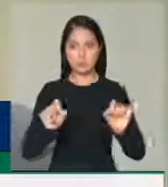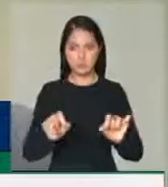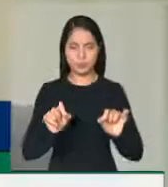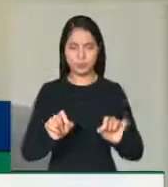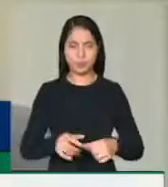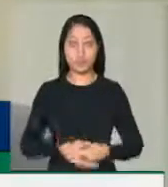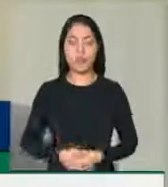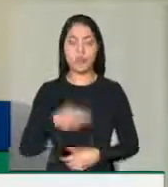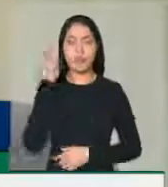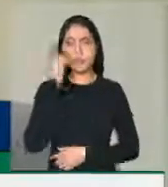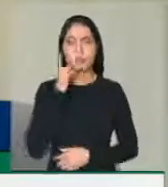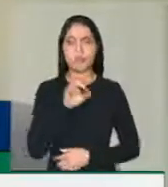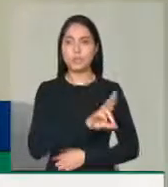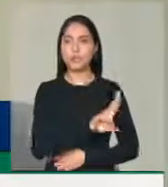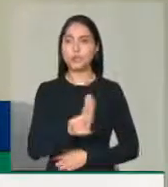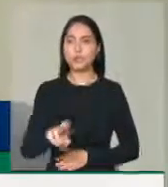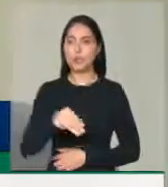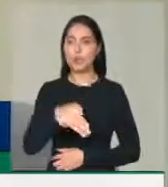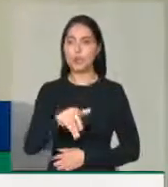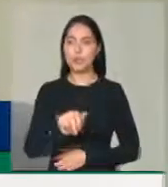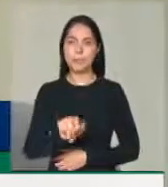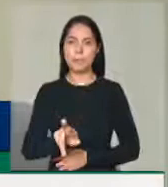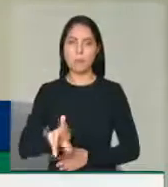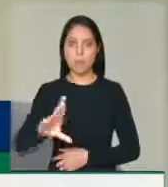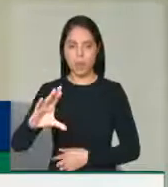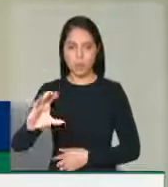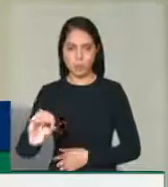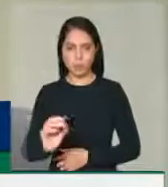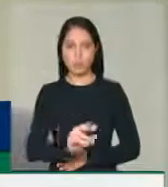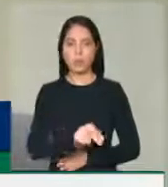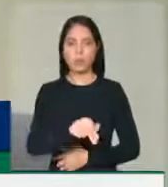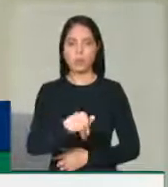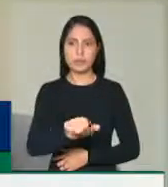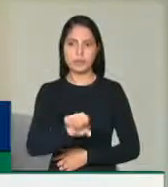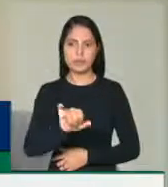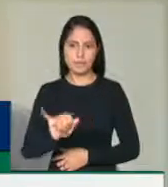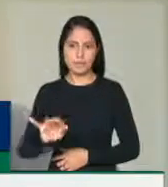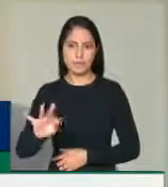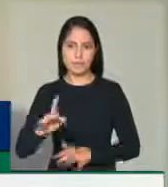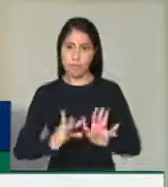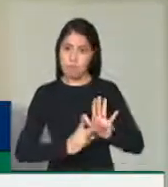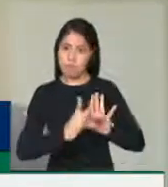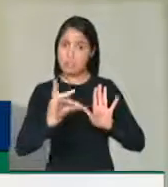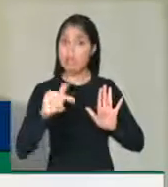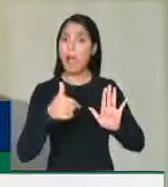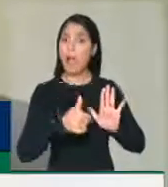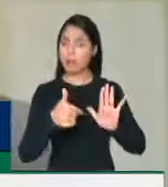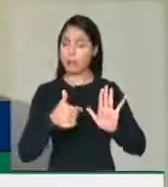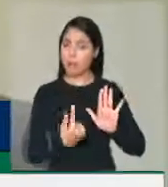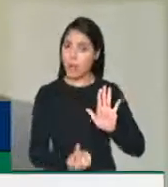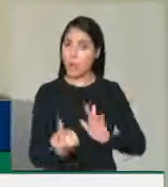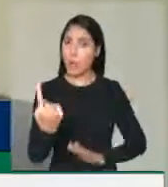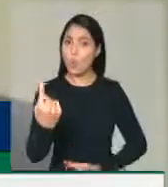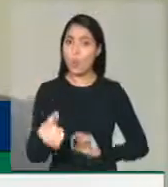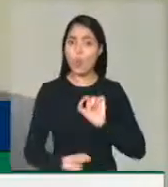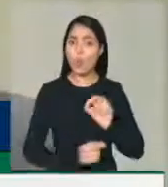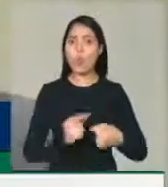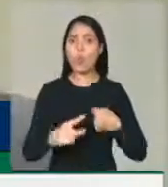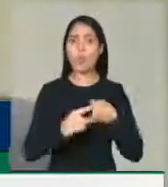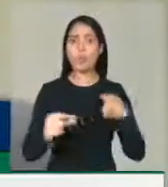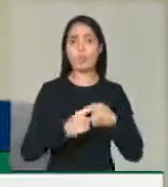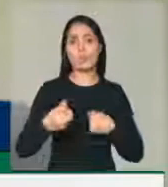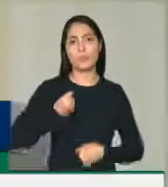nosso parte do mauro nazif encaminha o destaque para tentar suprimir o artigo